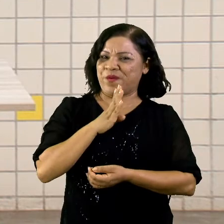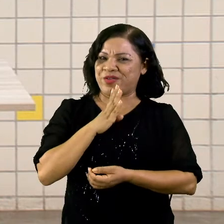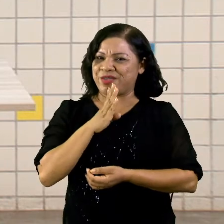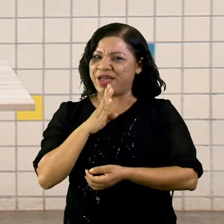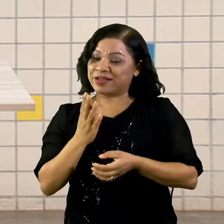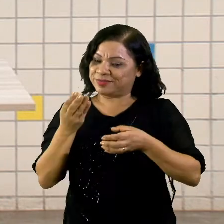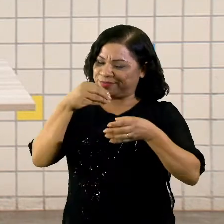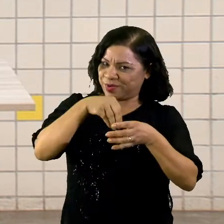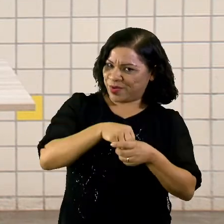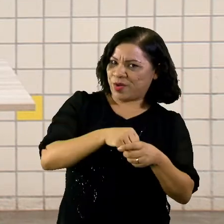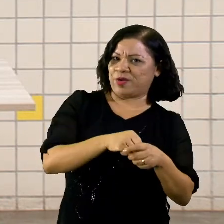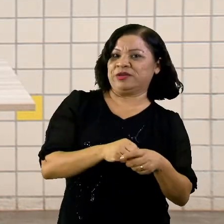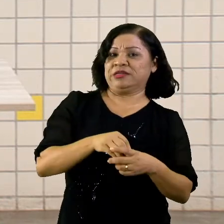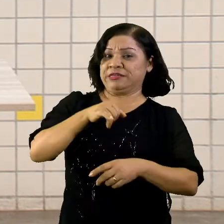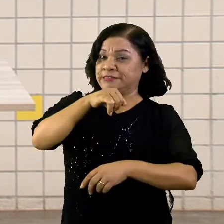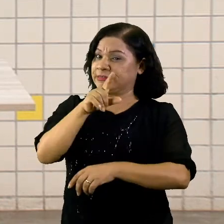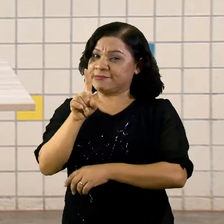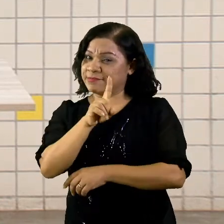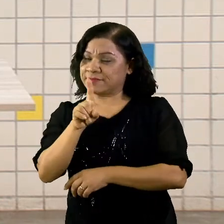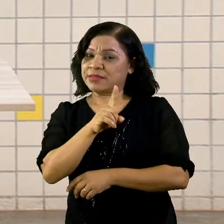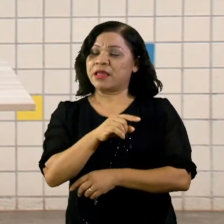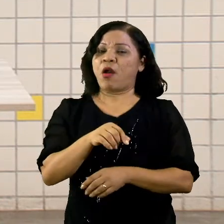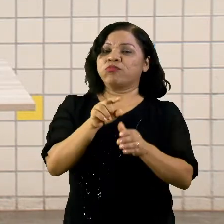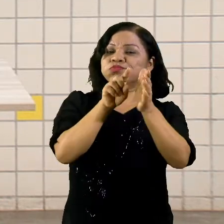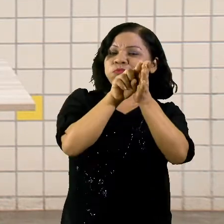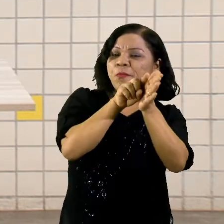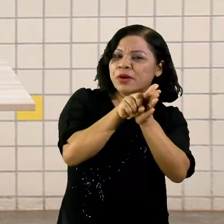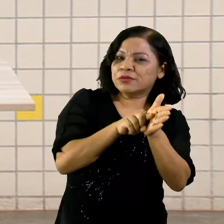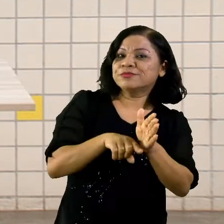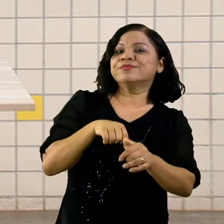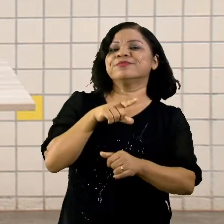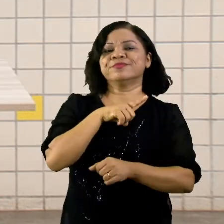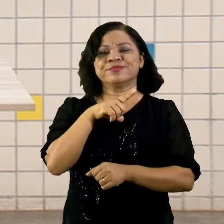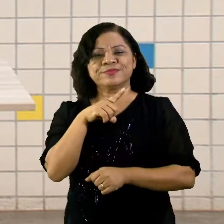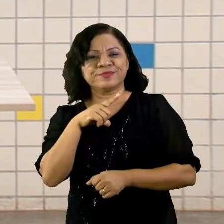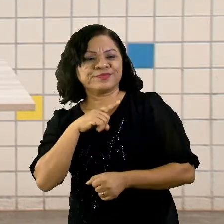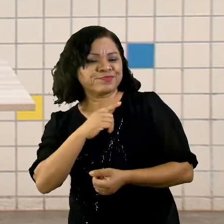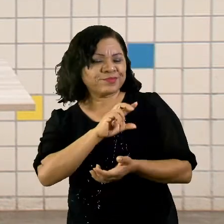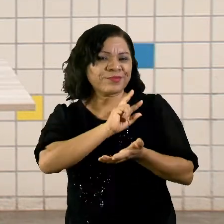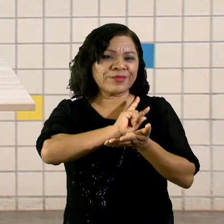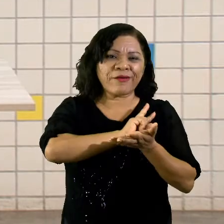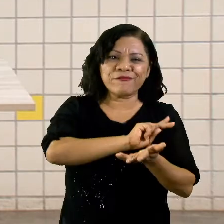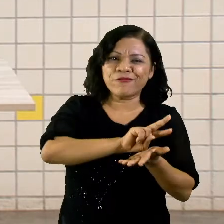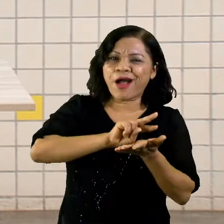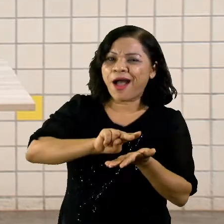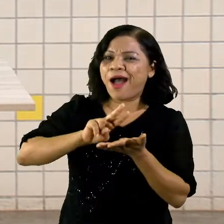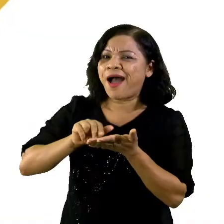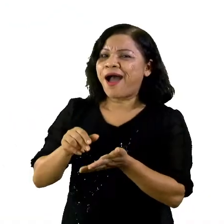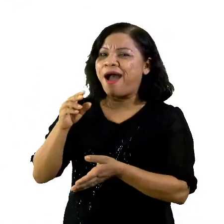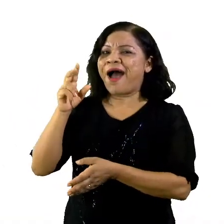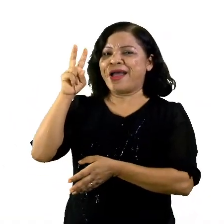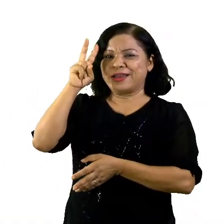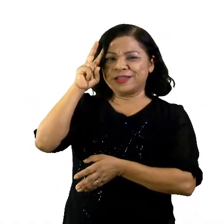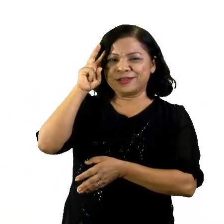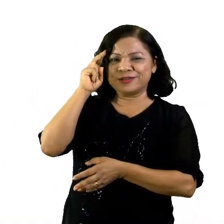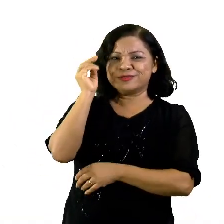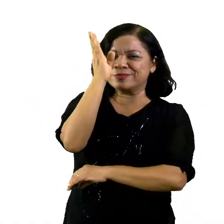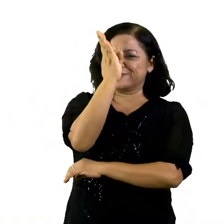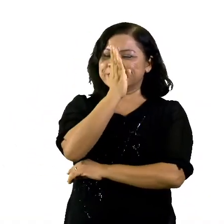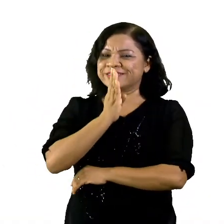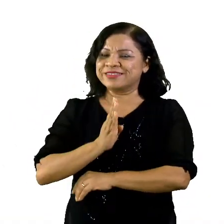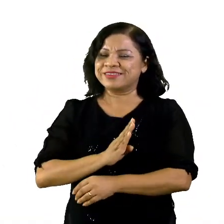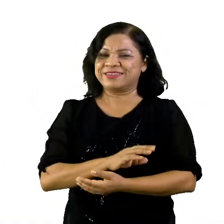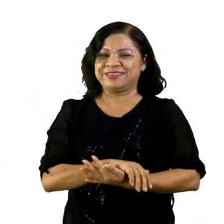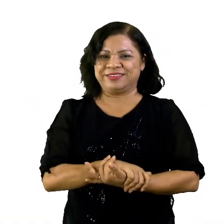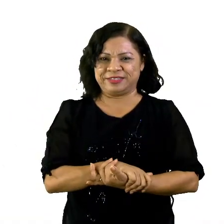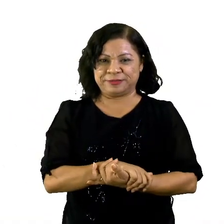conhece, pesquisa também. Nós temos diversas lendas brasileiras. A segunda obra